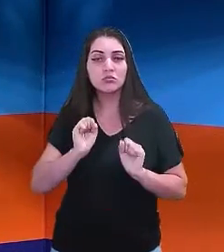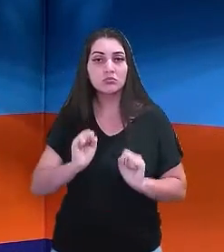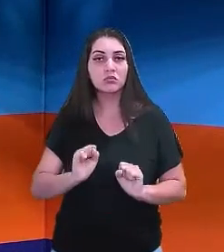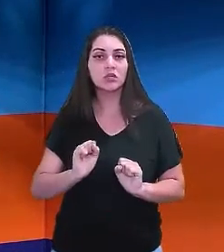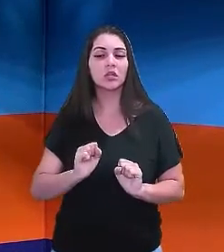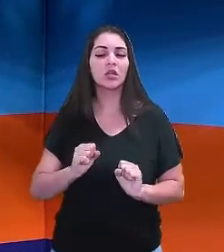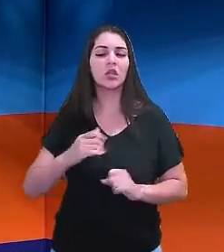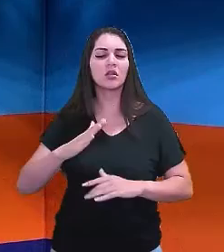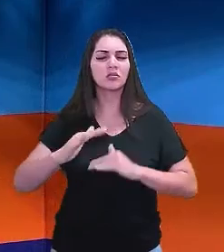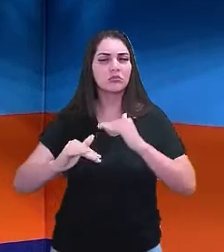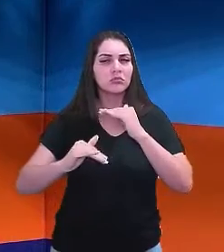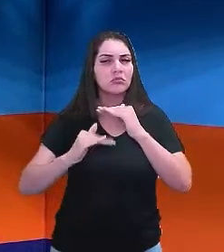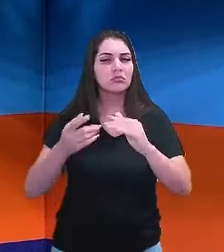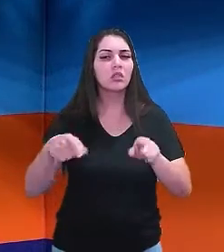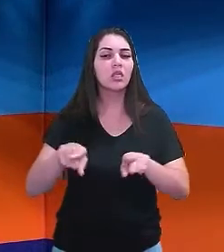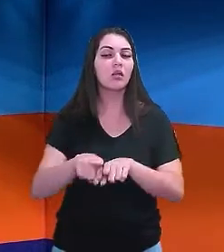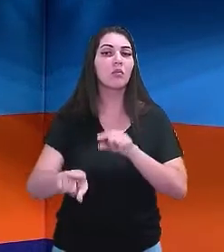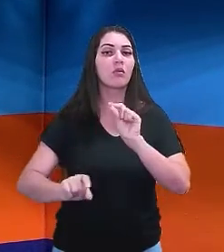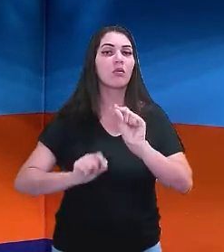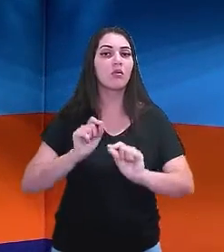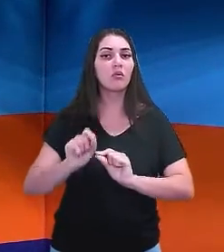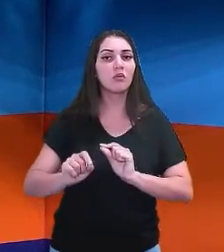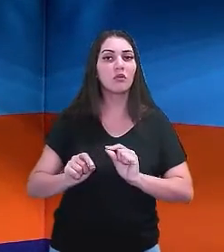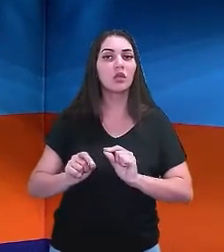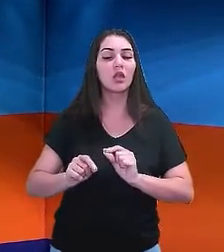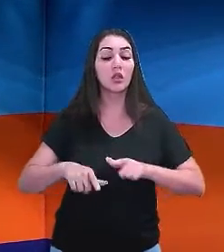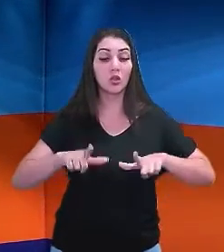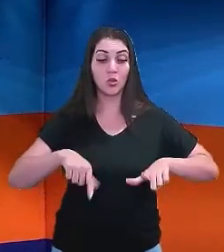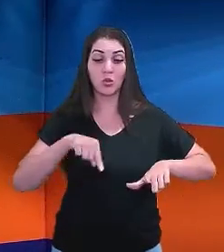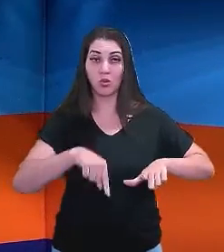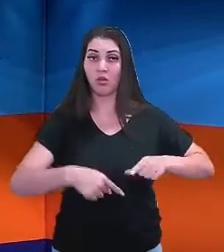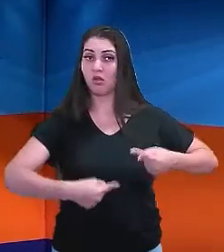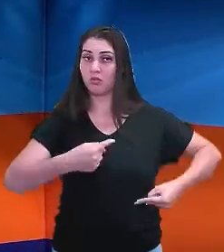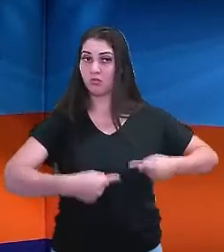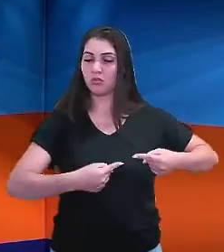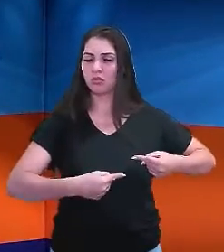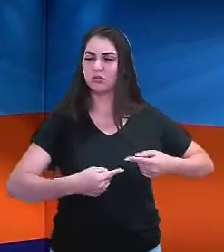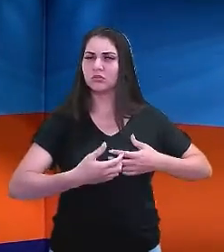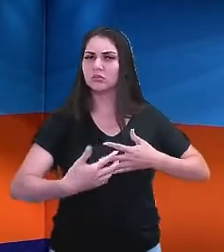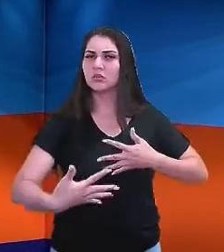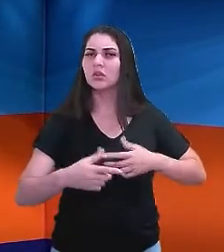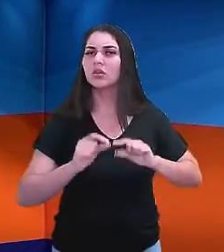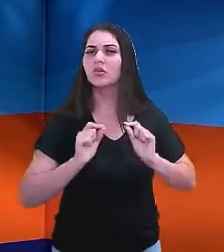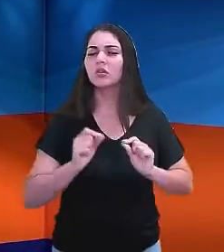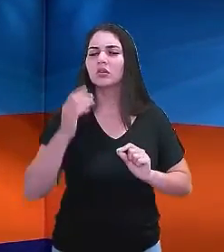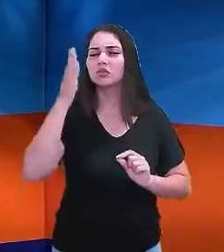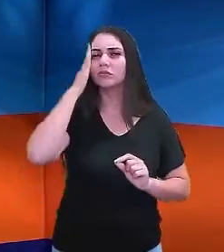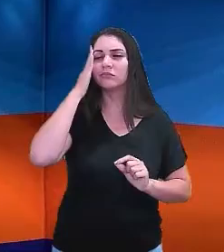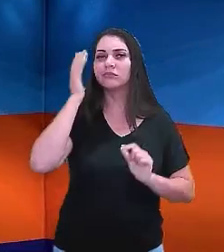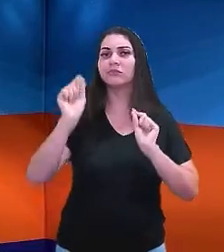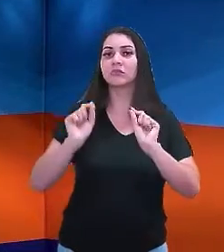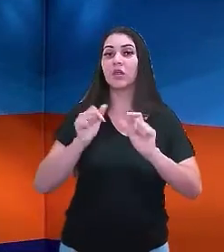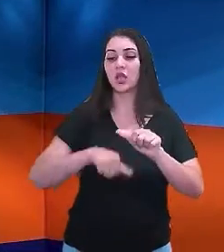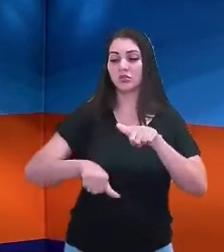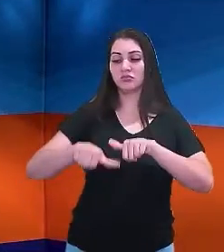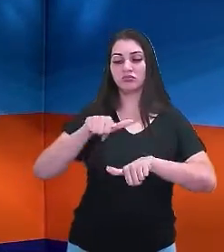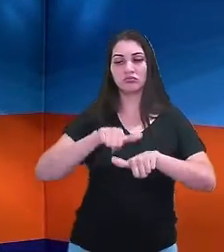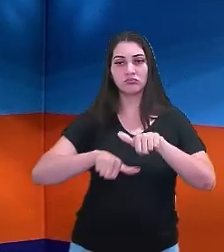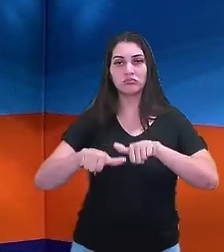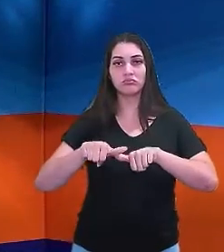passaram também a figurar no campo político. E daí, pessoal, a gente entender que as